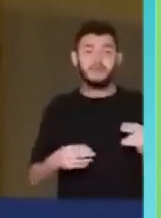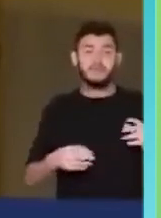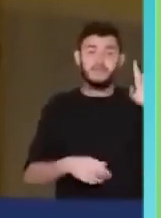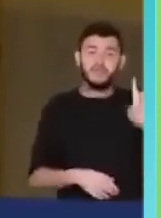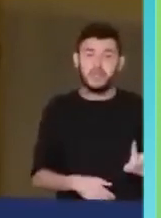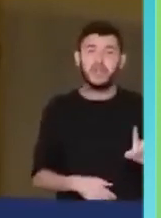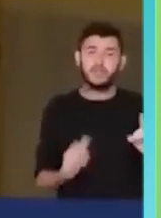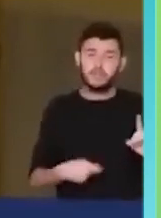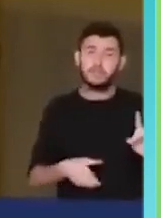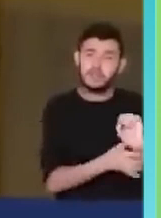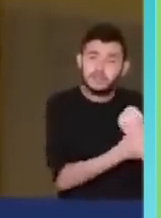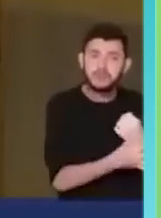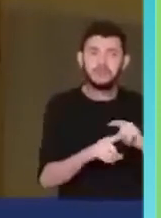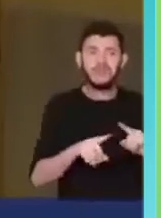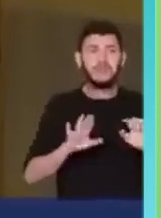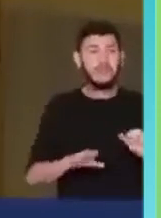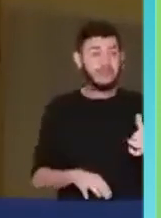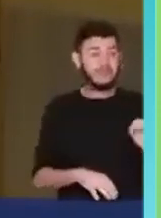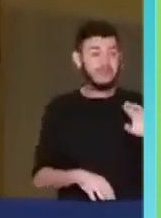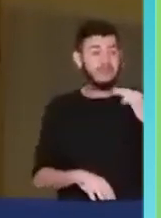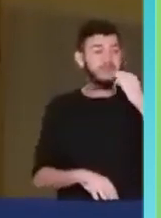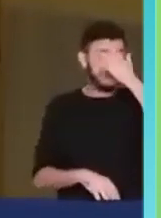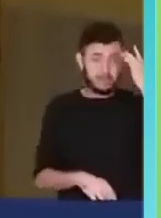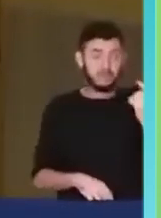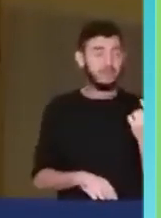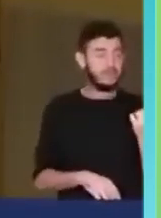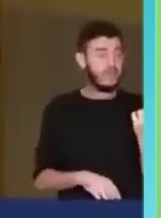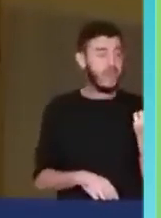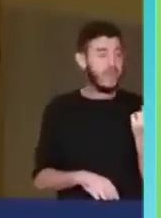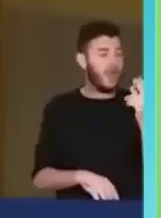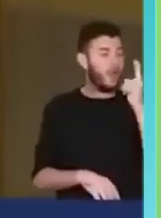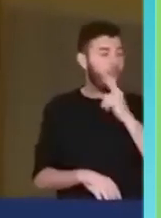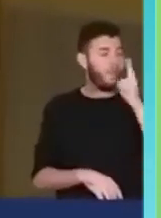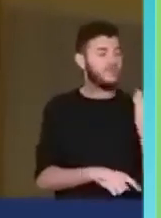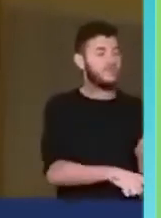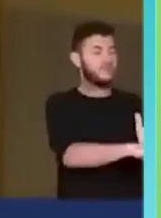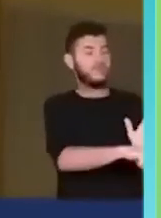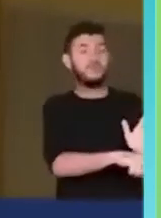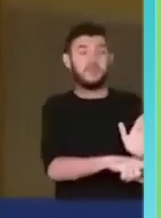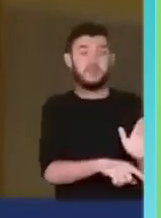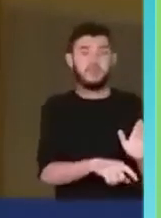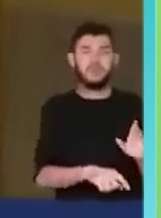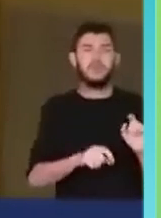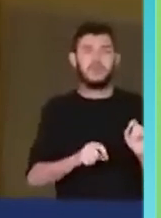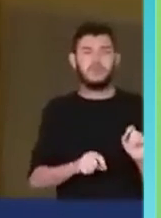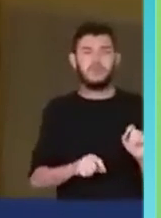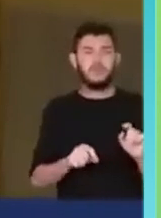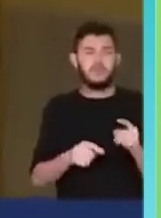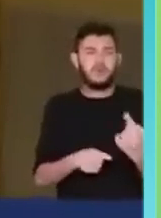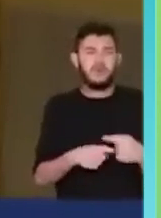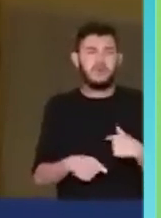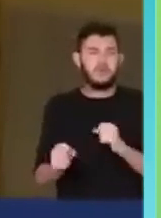60 milhões de pessoas receberam auxílio emergencial 3000/4000 56 mil reais porque não podem